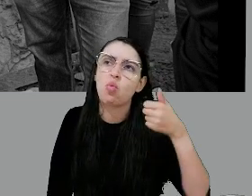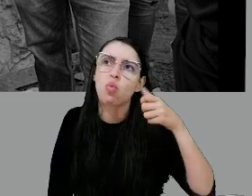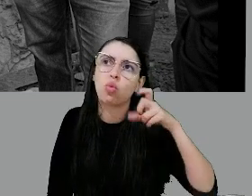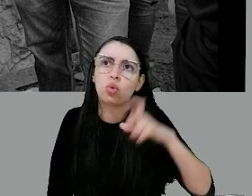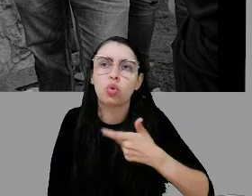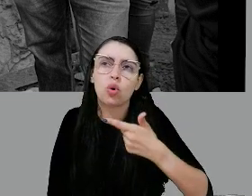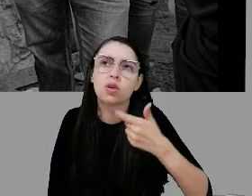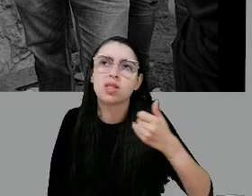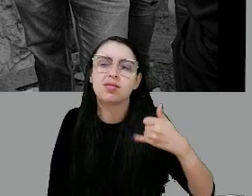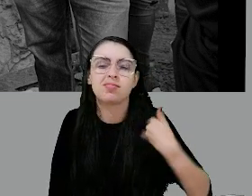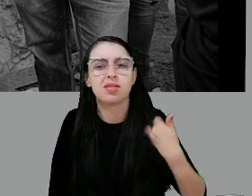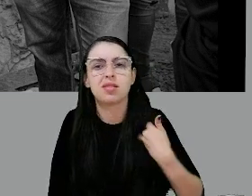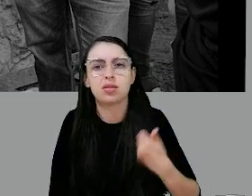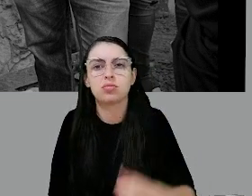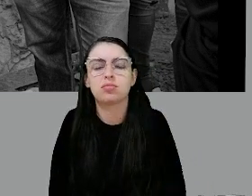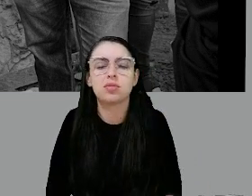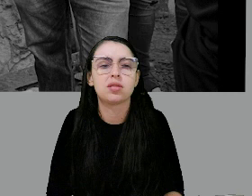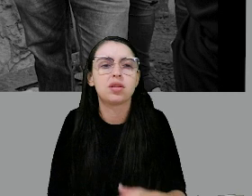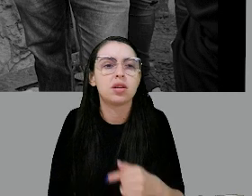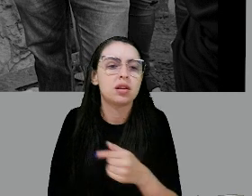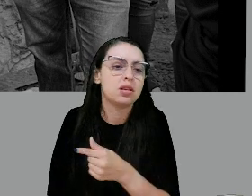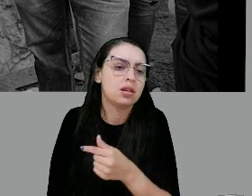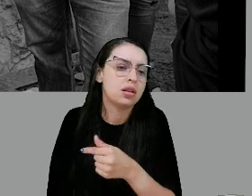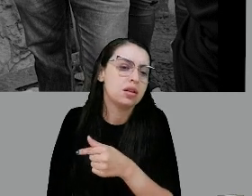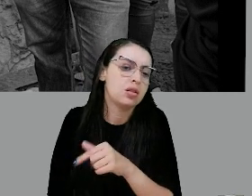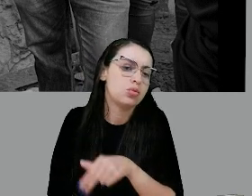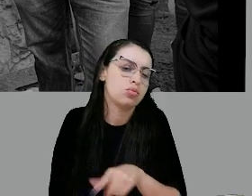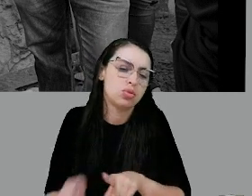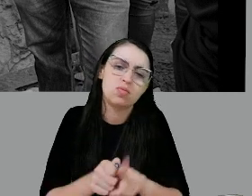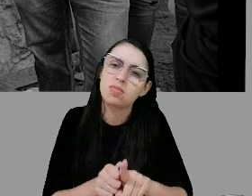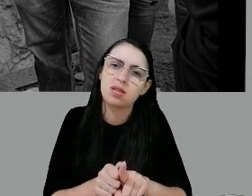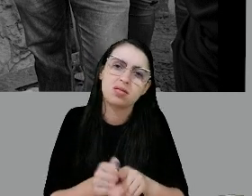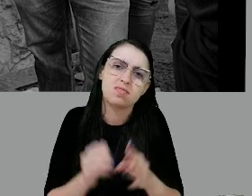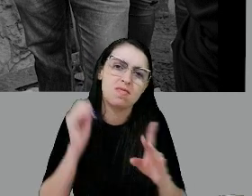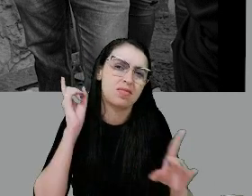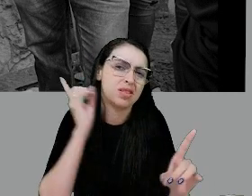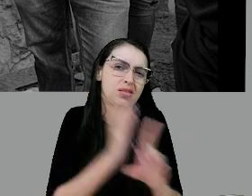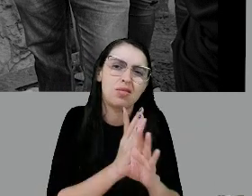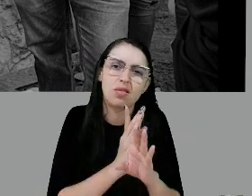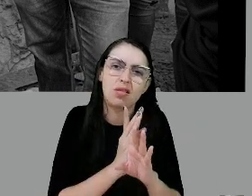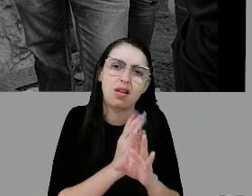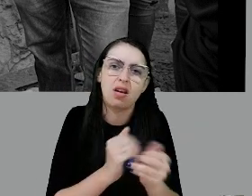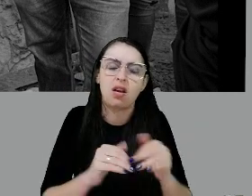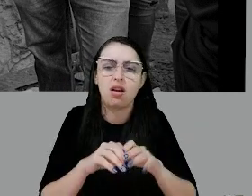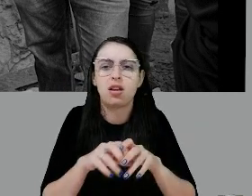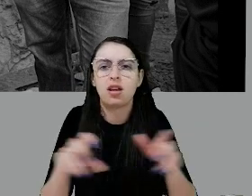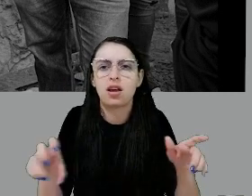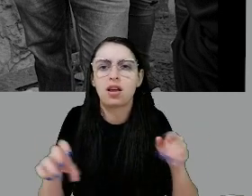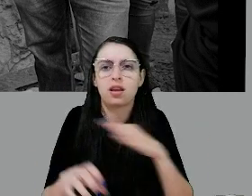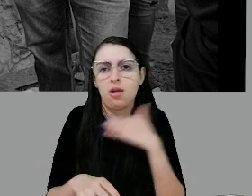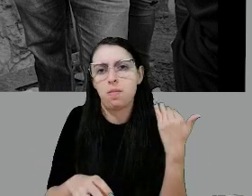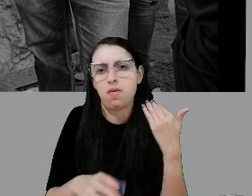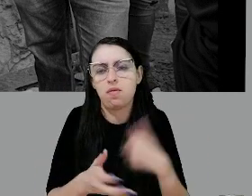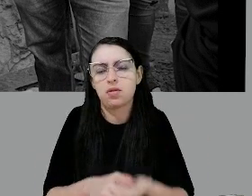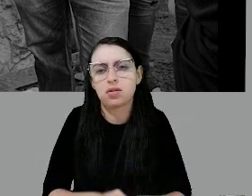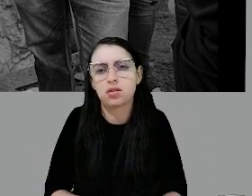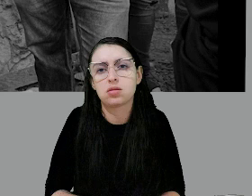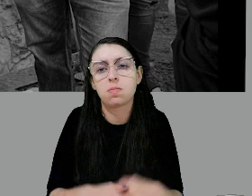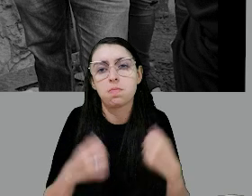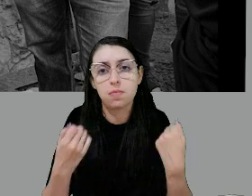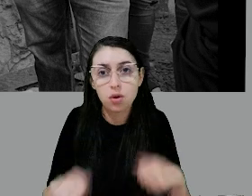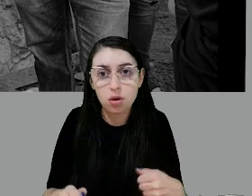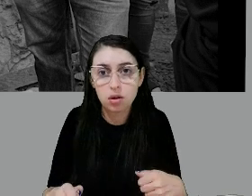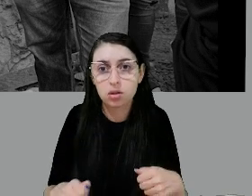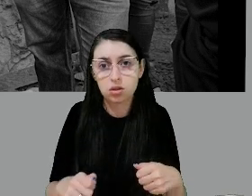dos últimos meses do trabalho, porque eu não conseguia chegar nesse momento, eu não conseguia chegar no funeral. Isso só